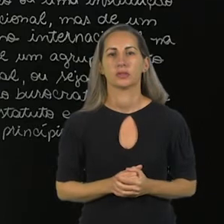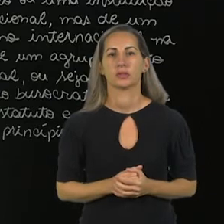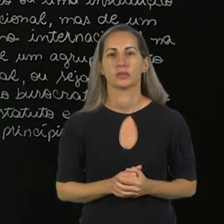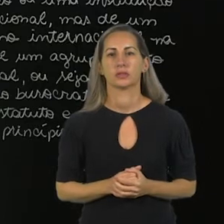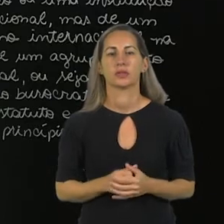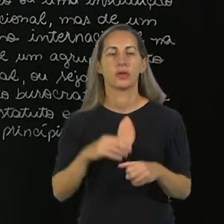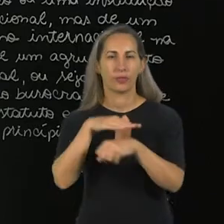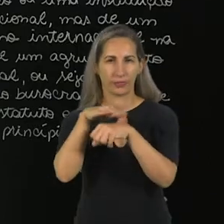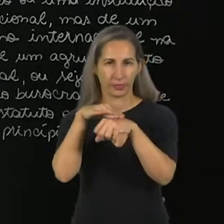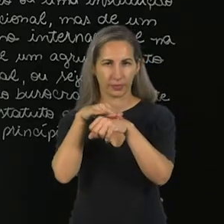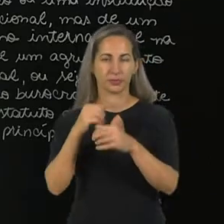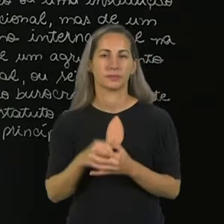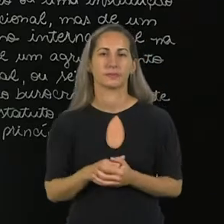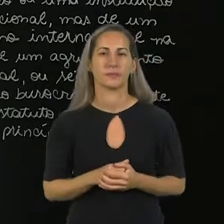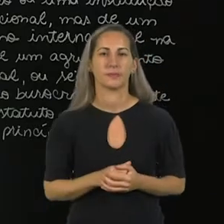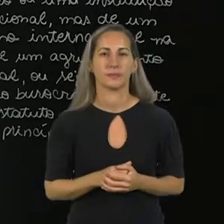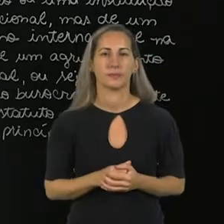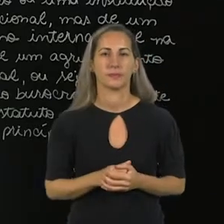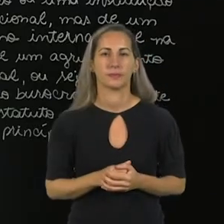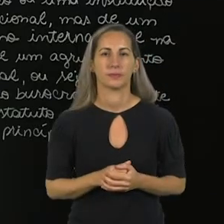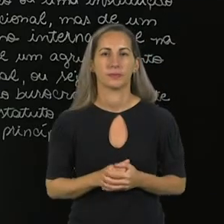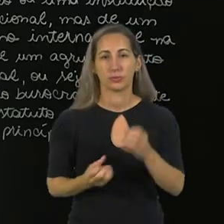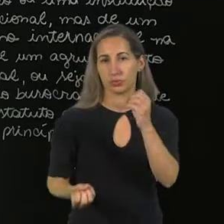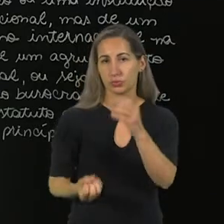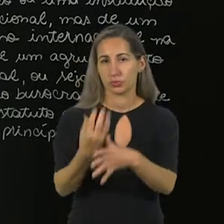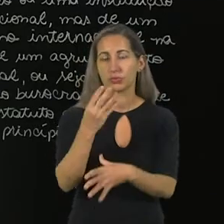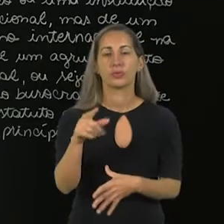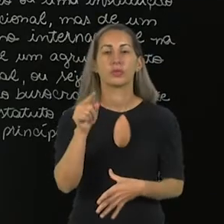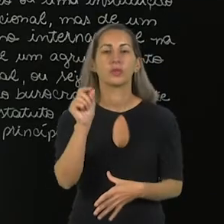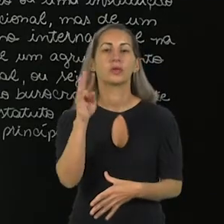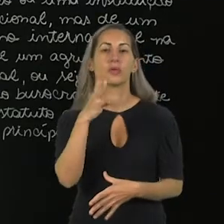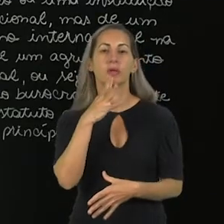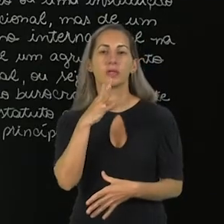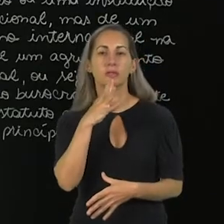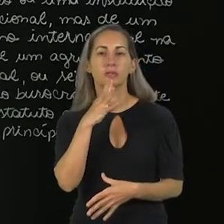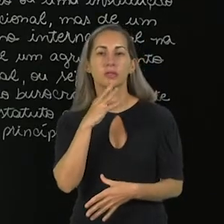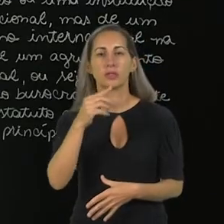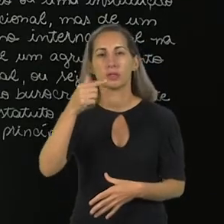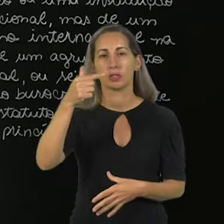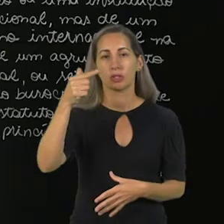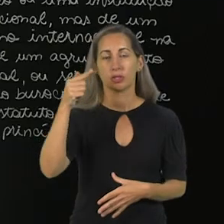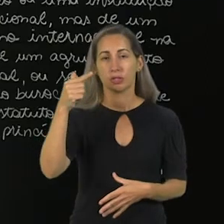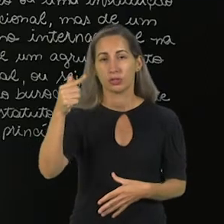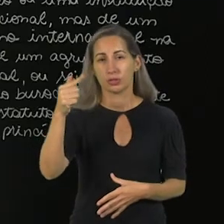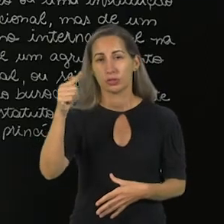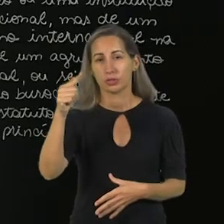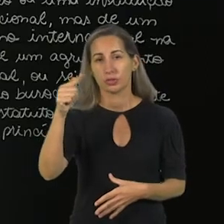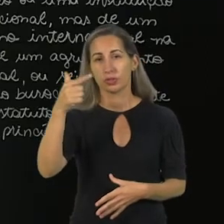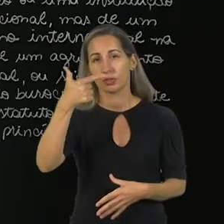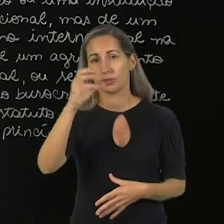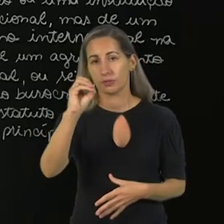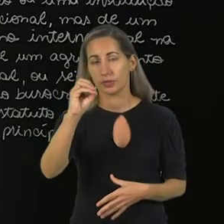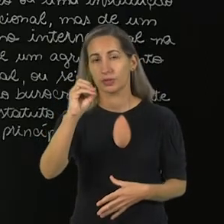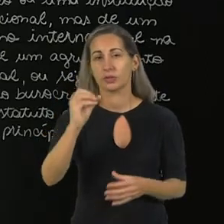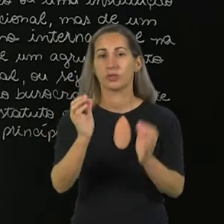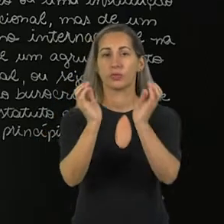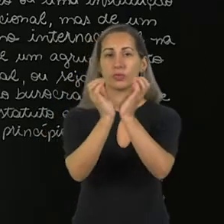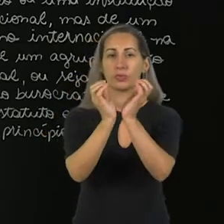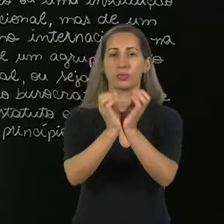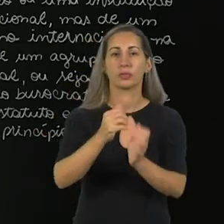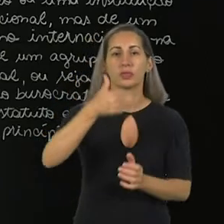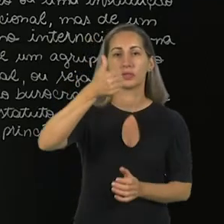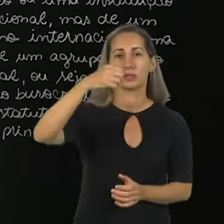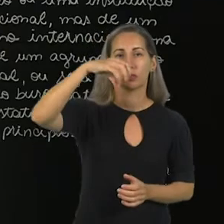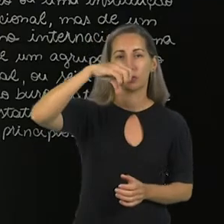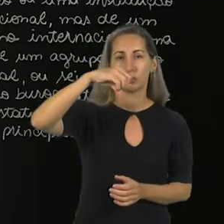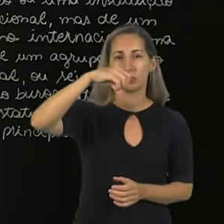nessas conversas. Dessa maneira, então, surge o que nós conhecemos como G20. O G20, então, é o grupo das